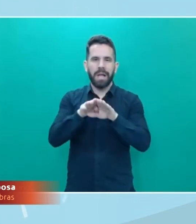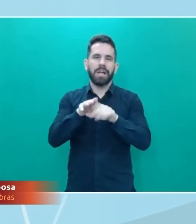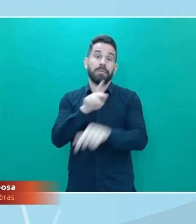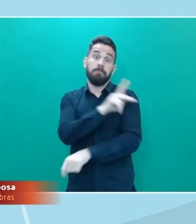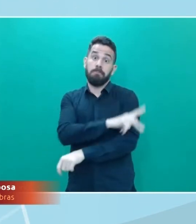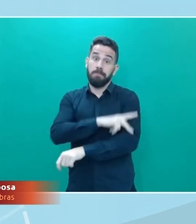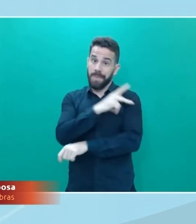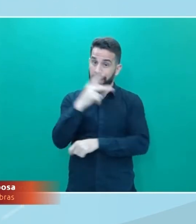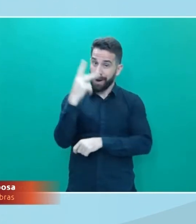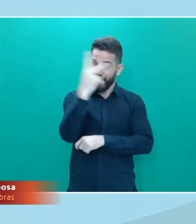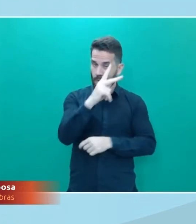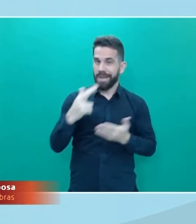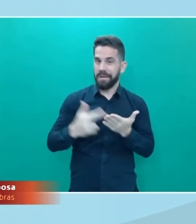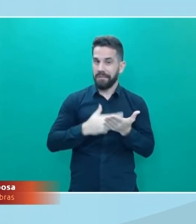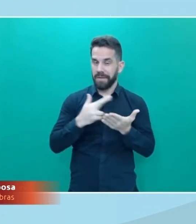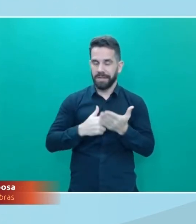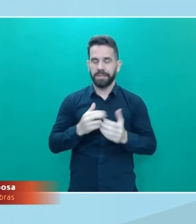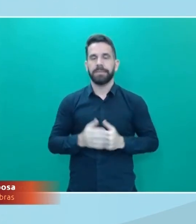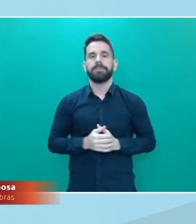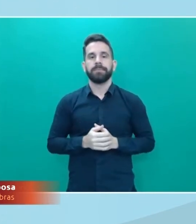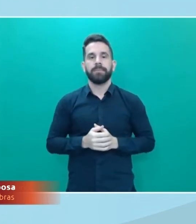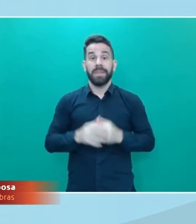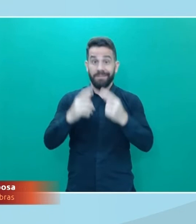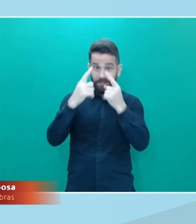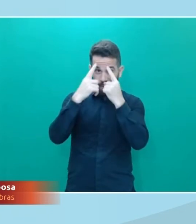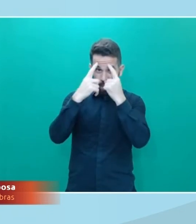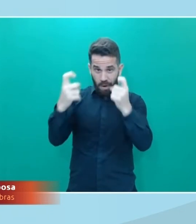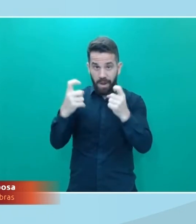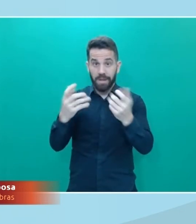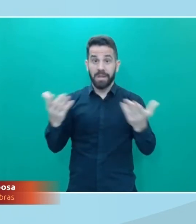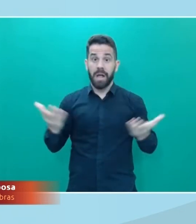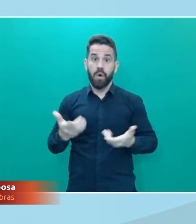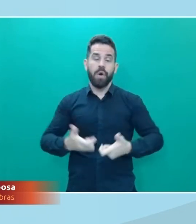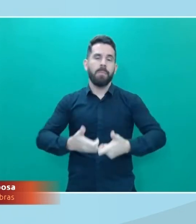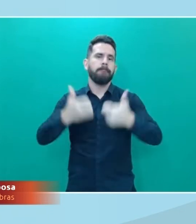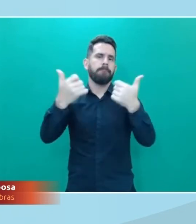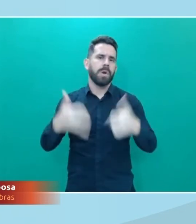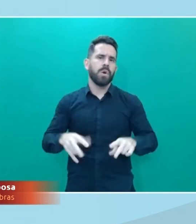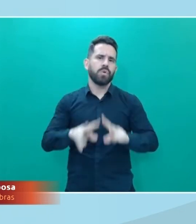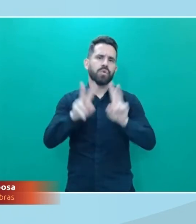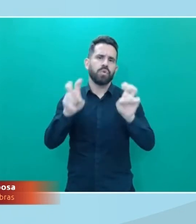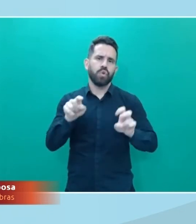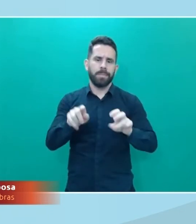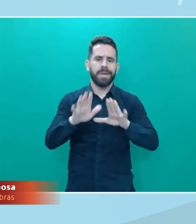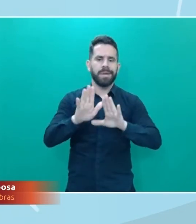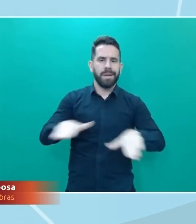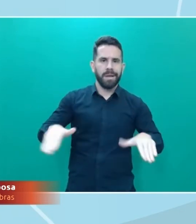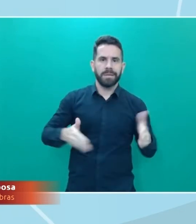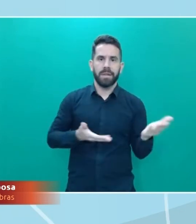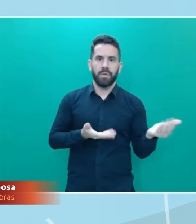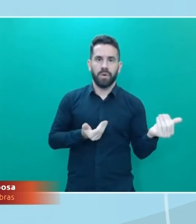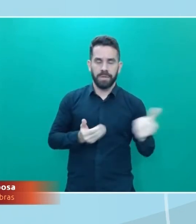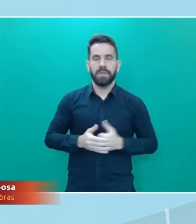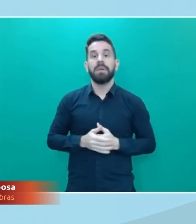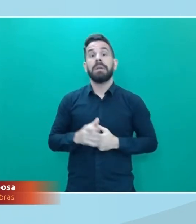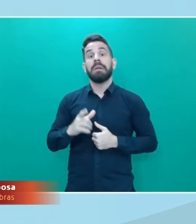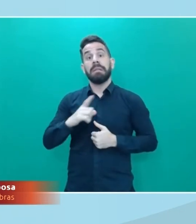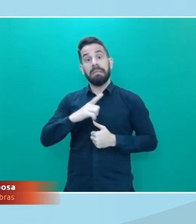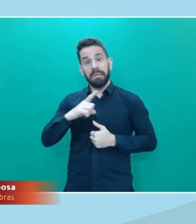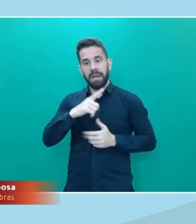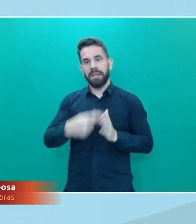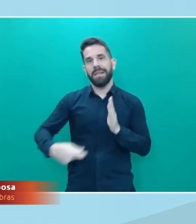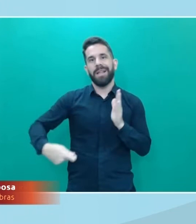vez violência contra crianças e adolescentes. Dados da Ouvidoria Nacional dos Direitos Humanos apontam